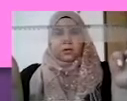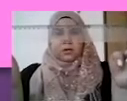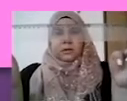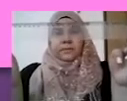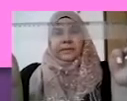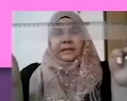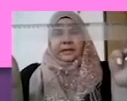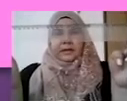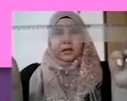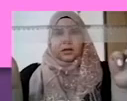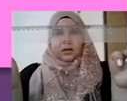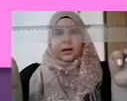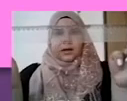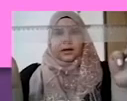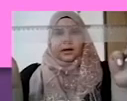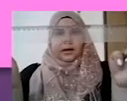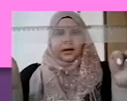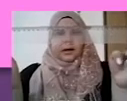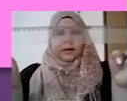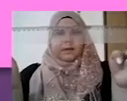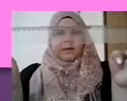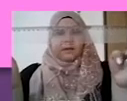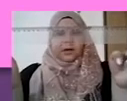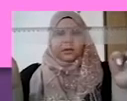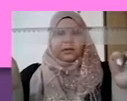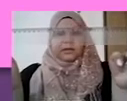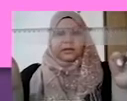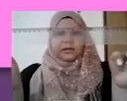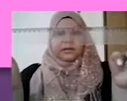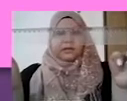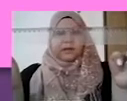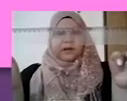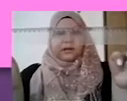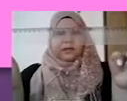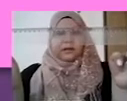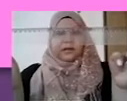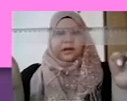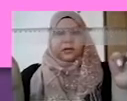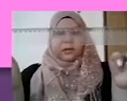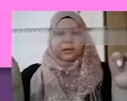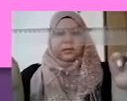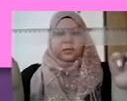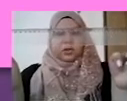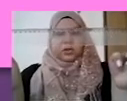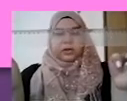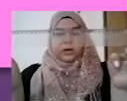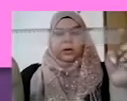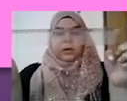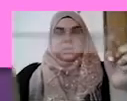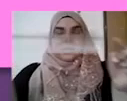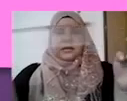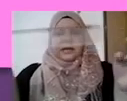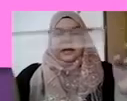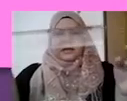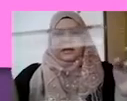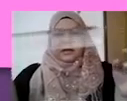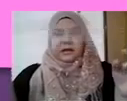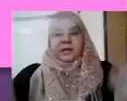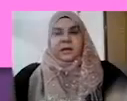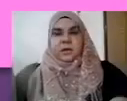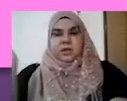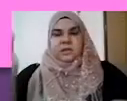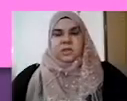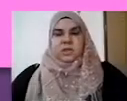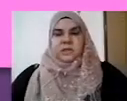um e verificam se vai ser tudo a mesma medida ou não, tá? Nesse caso